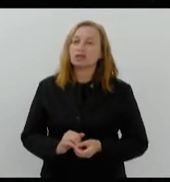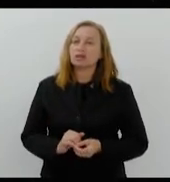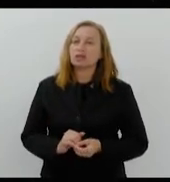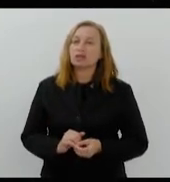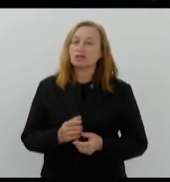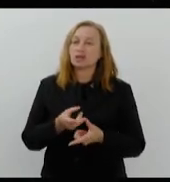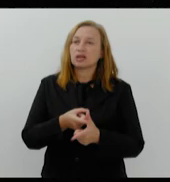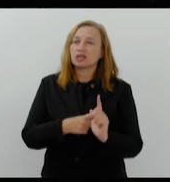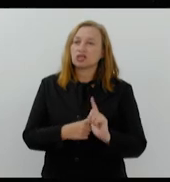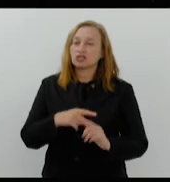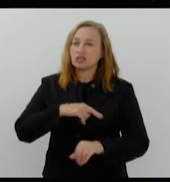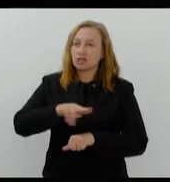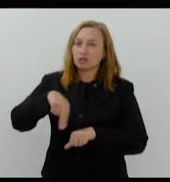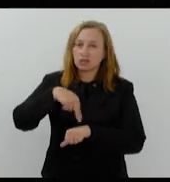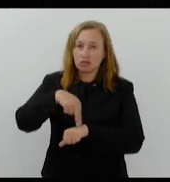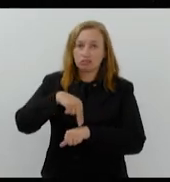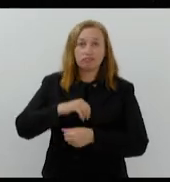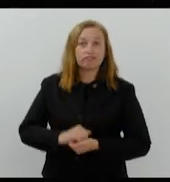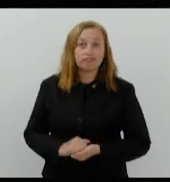dívida da União.